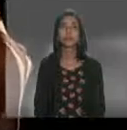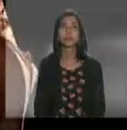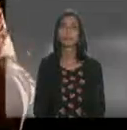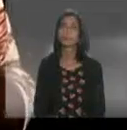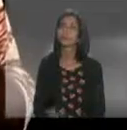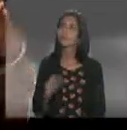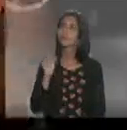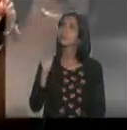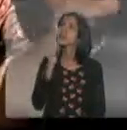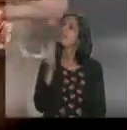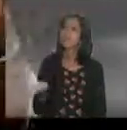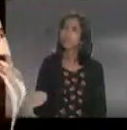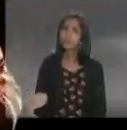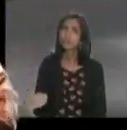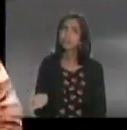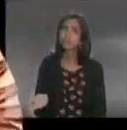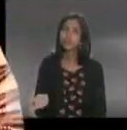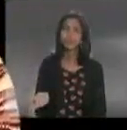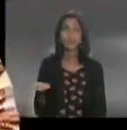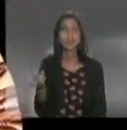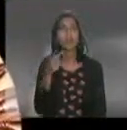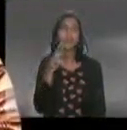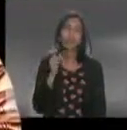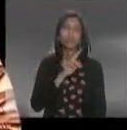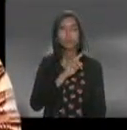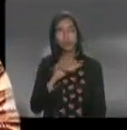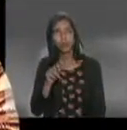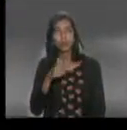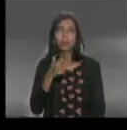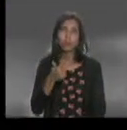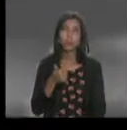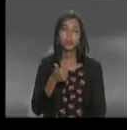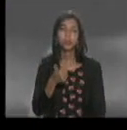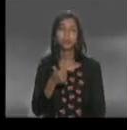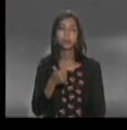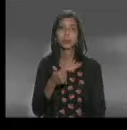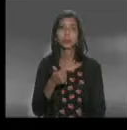Eu falei, quem está falando? Aí a pessoa se identificou,